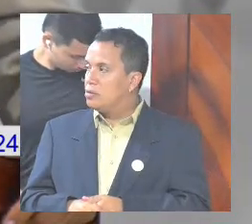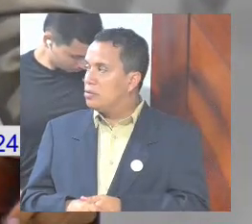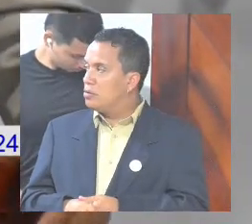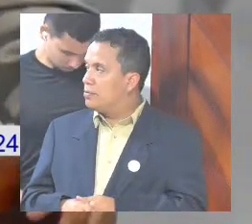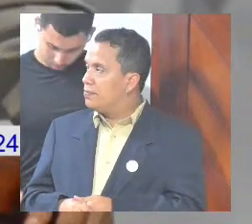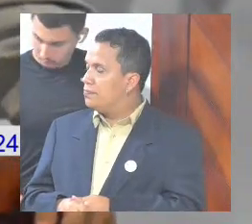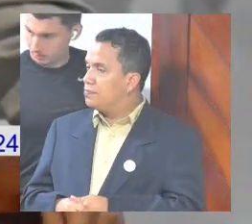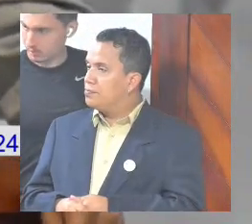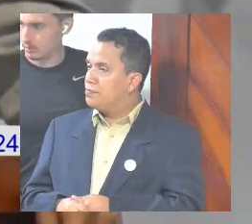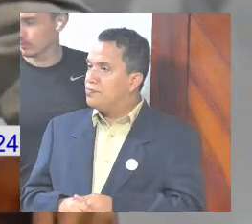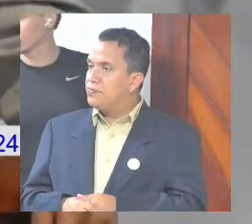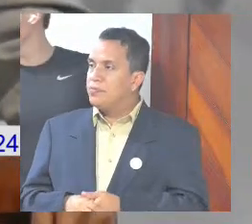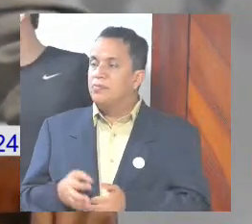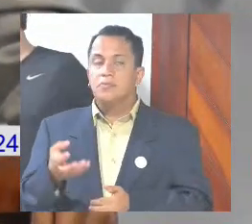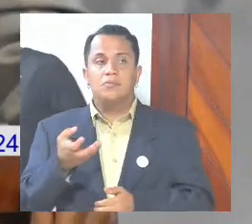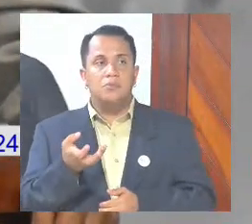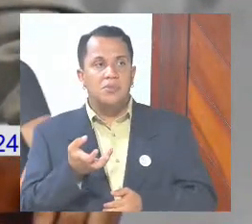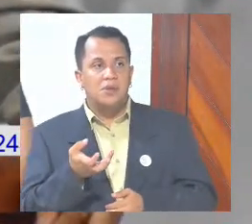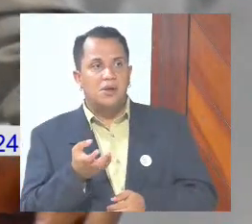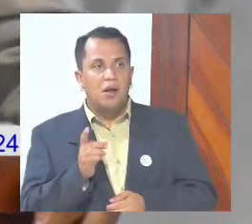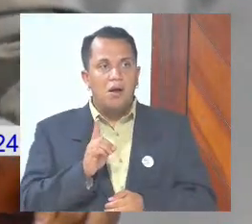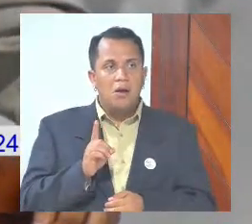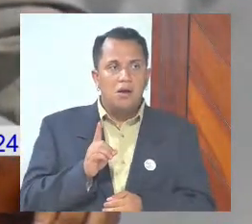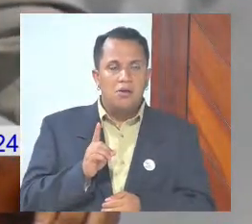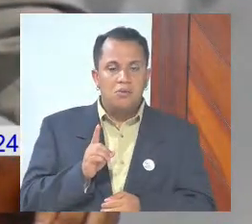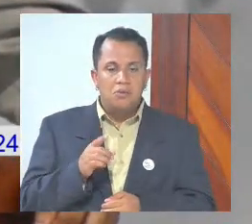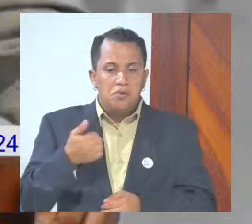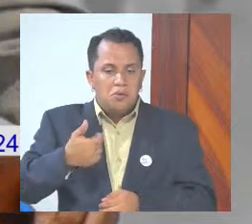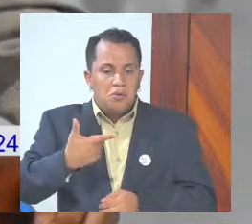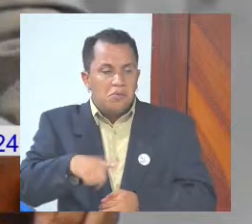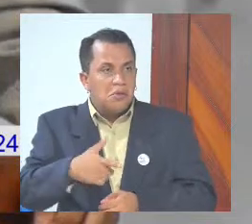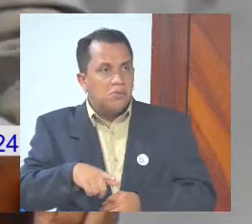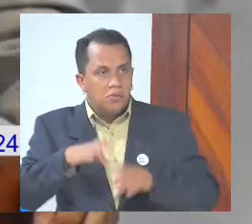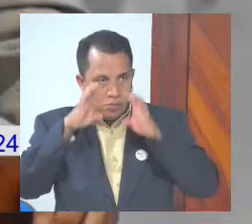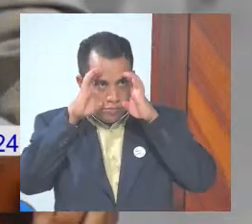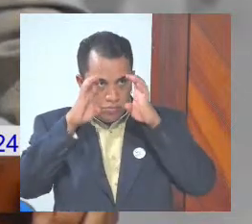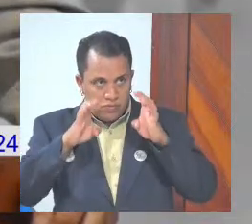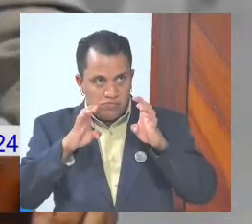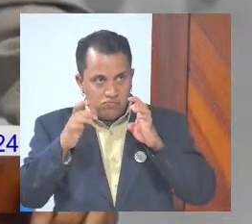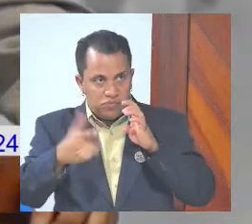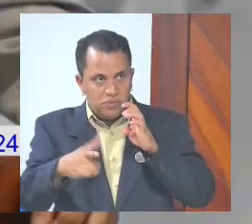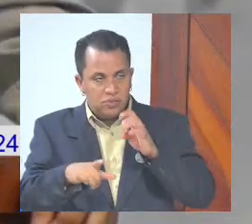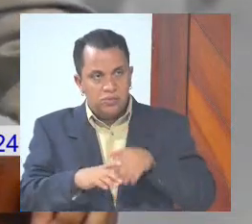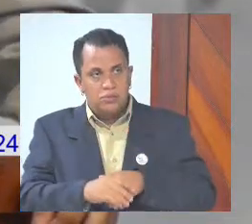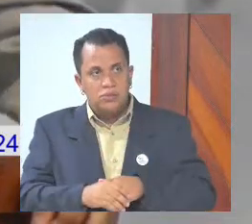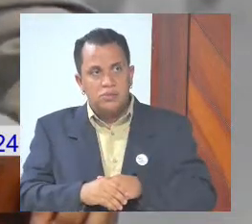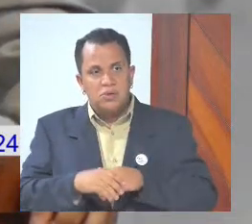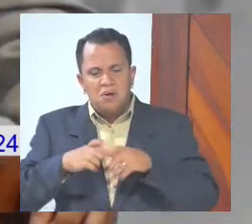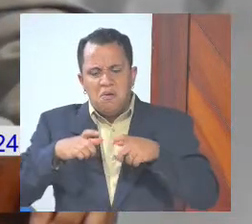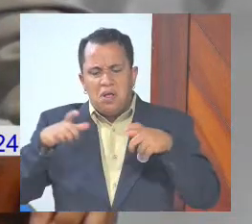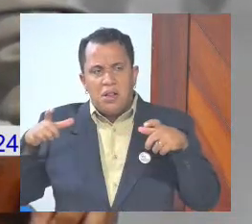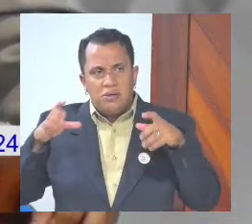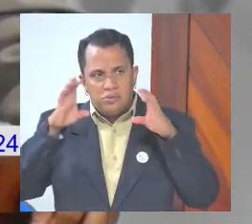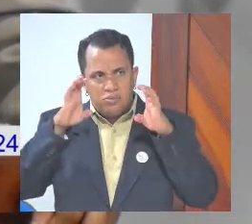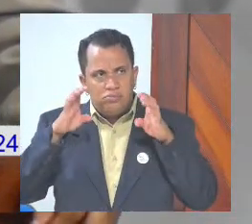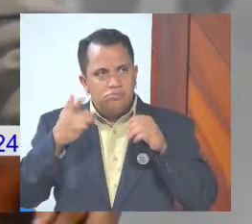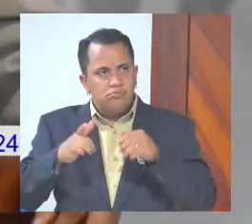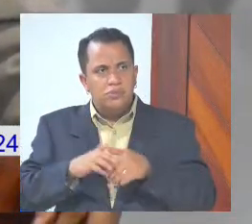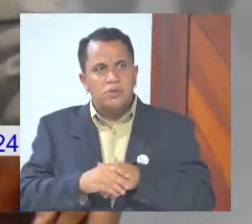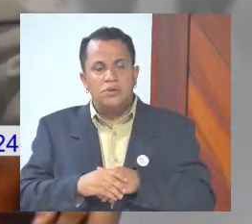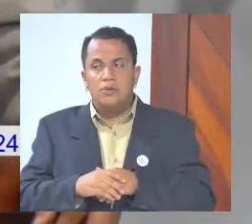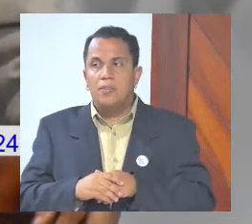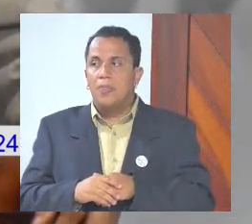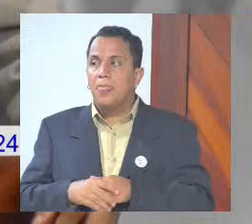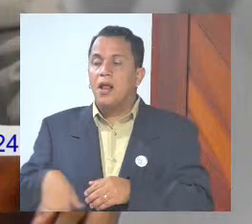Então, quem queira que não, é um desrespeito. de respeito grande.